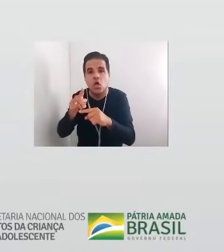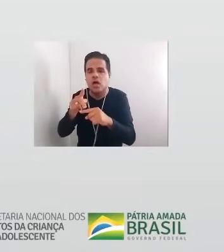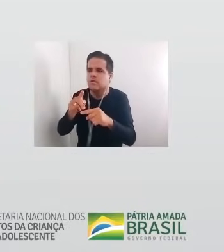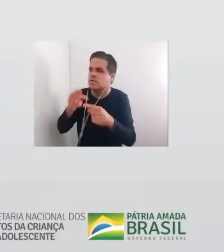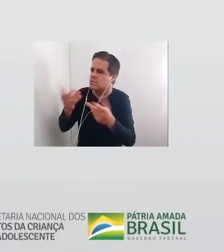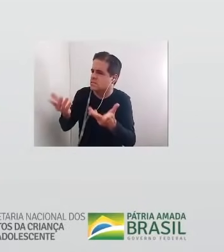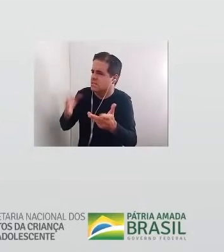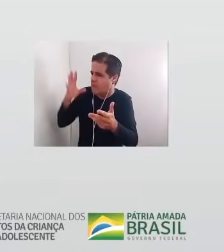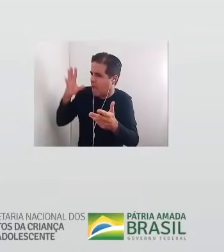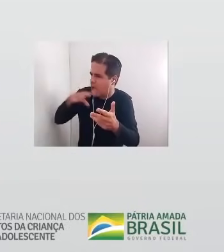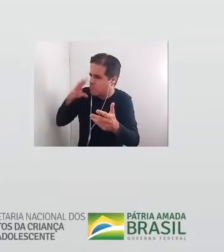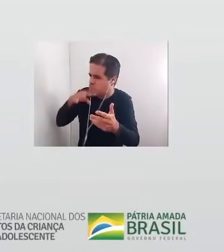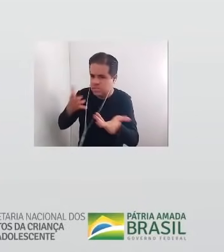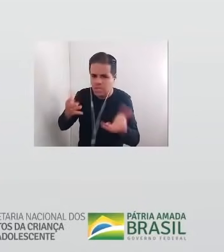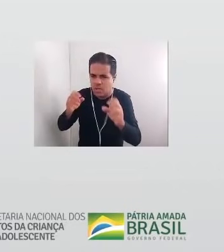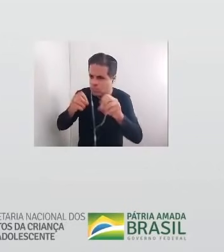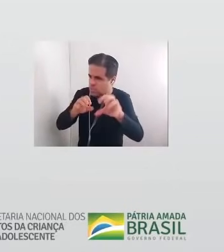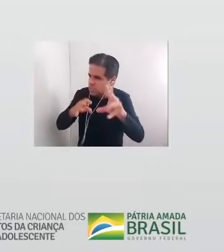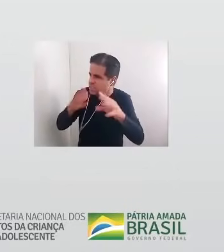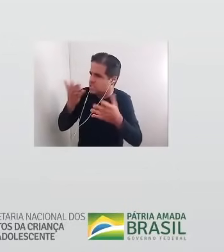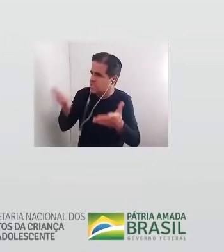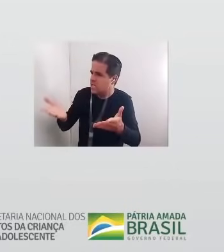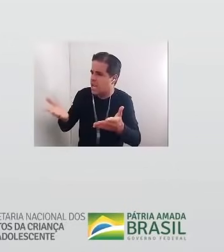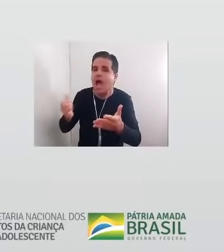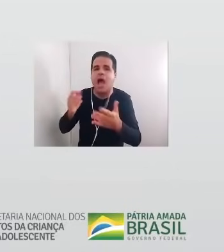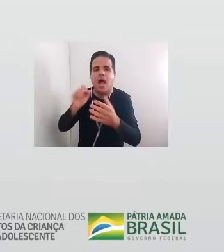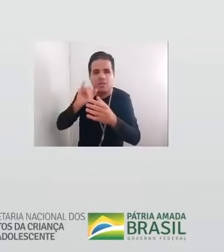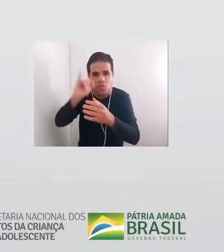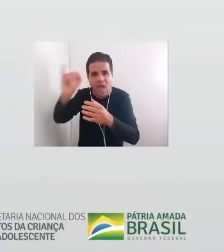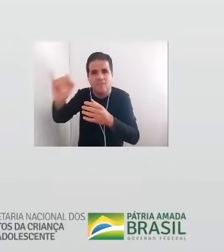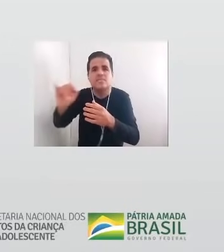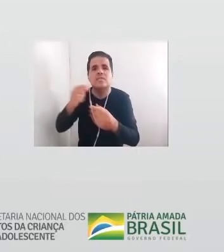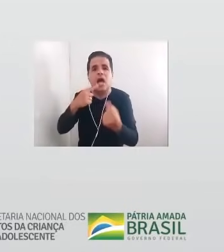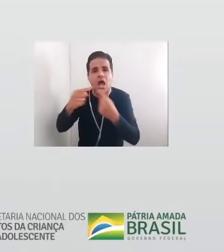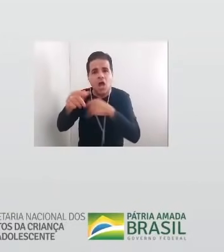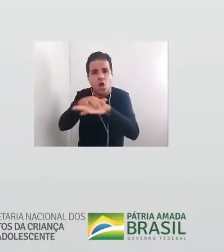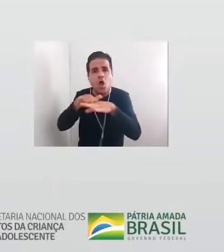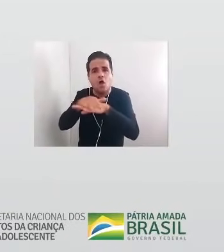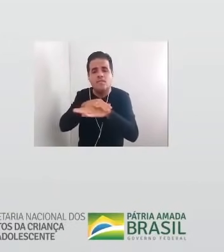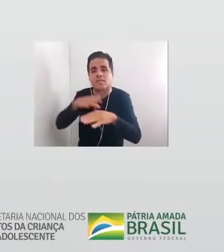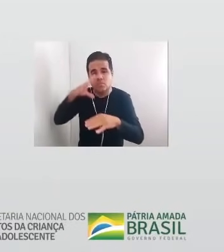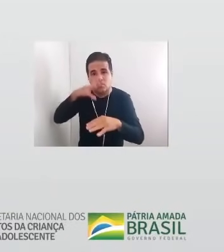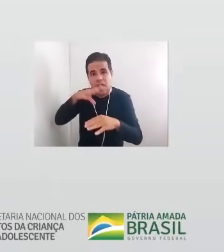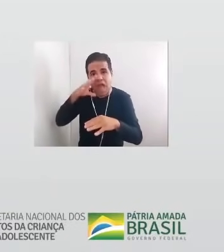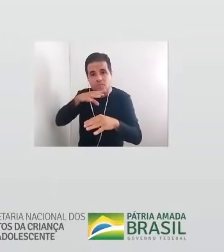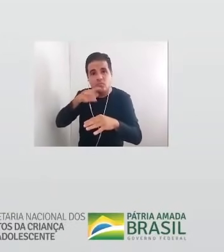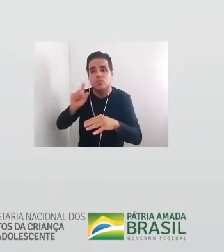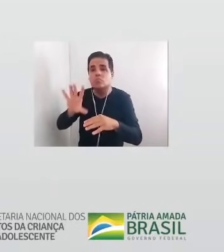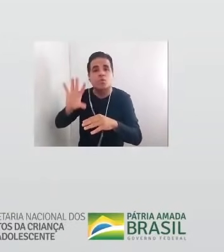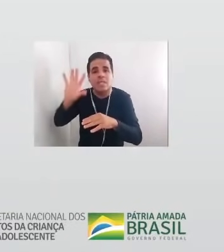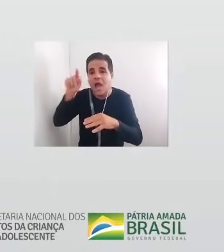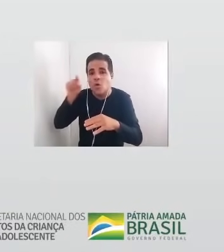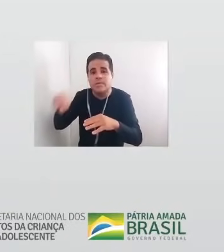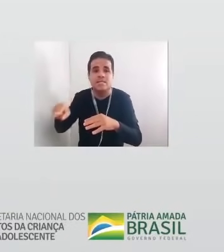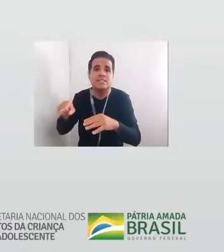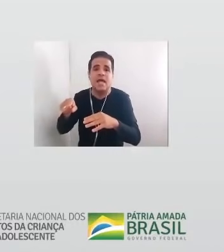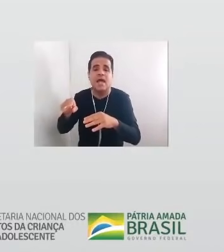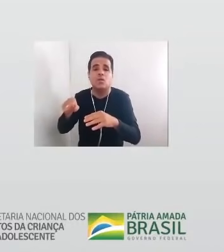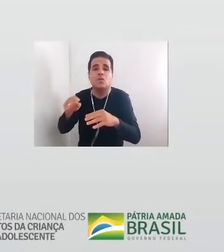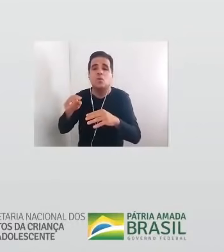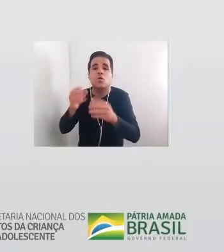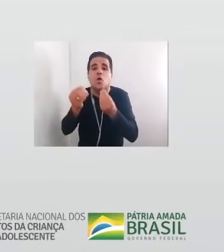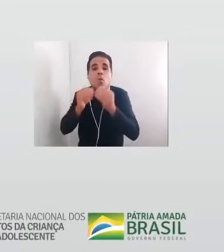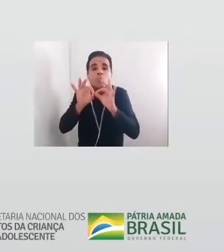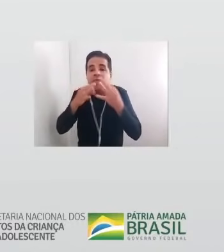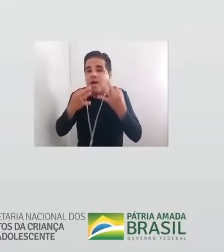ensinar para notificá-los extrajudicialmente sobre os abusos que estão sendo cometidos e o contragosto da família. Devem